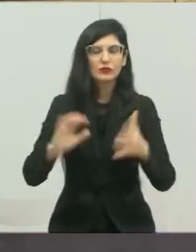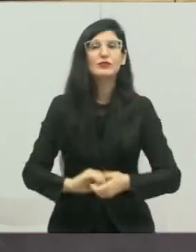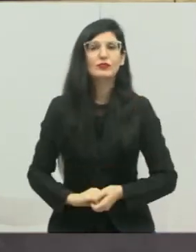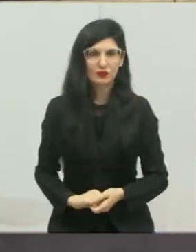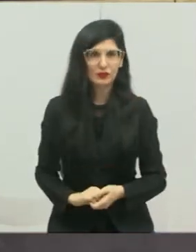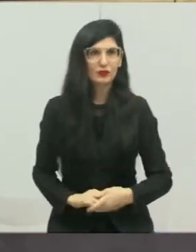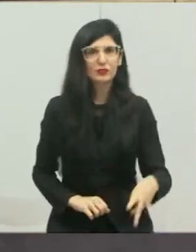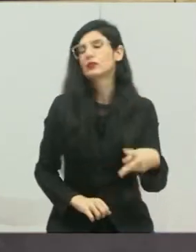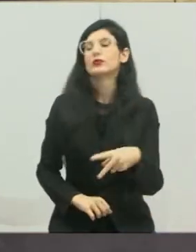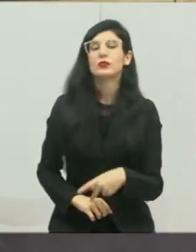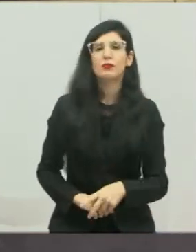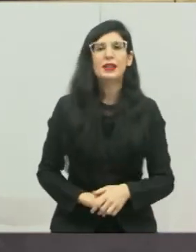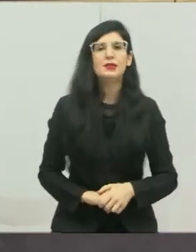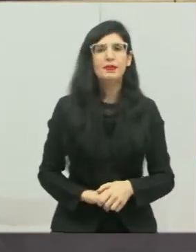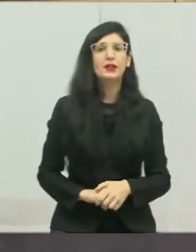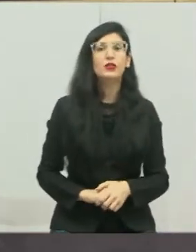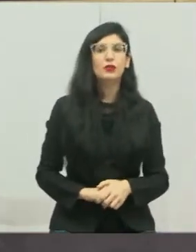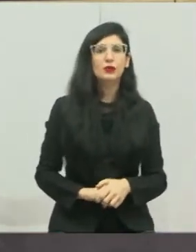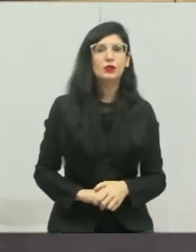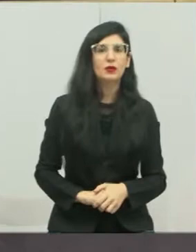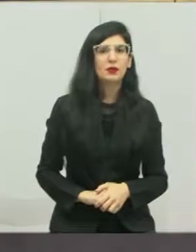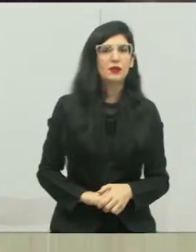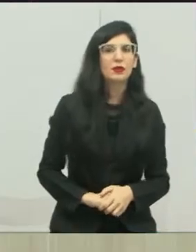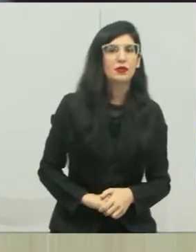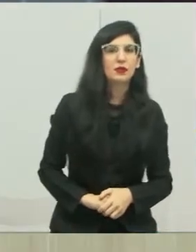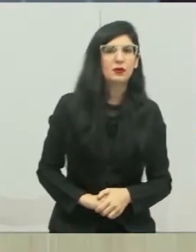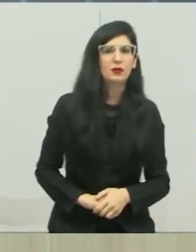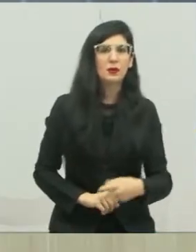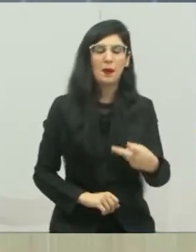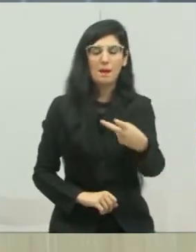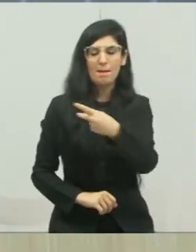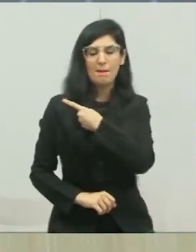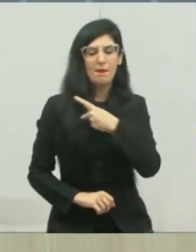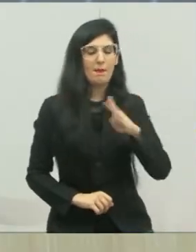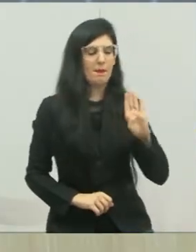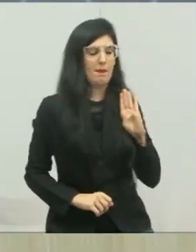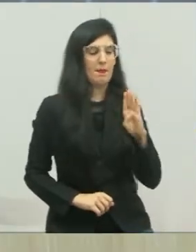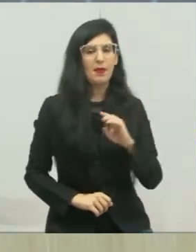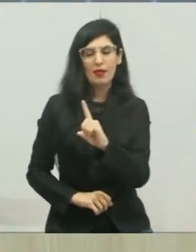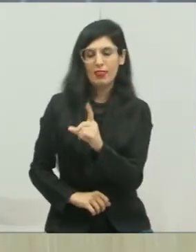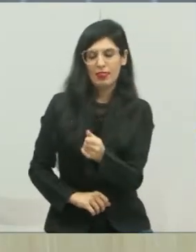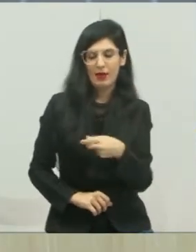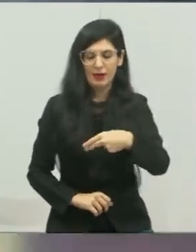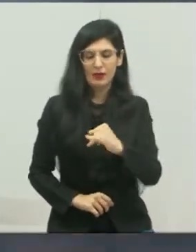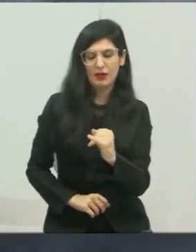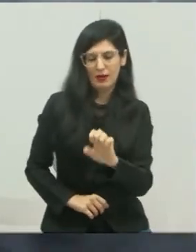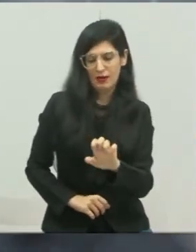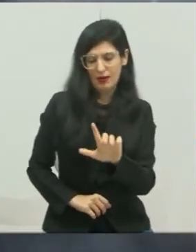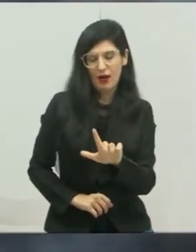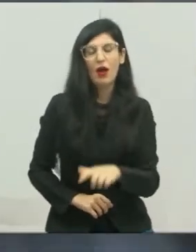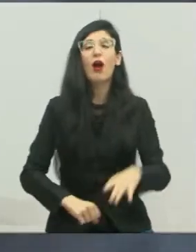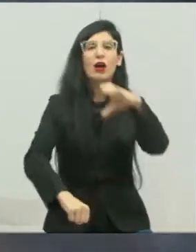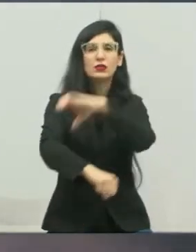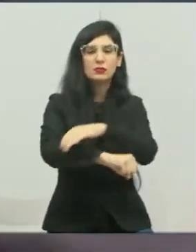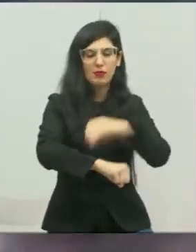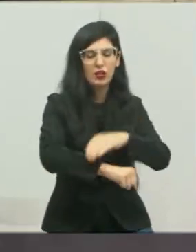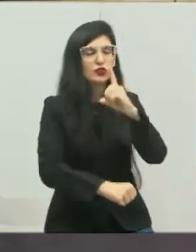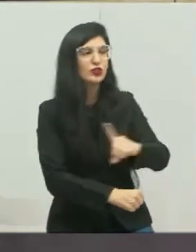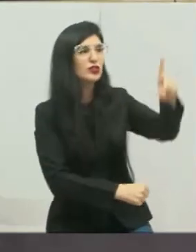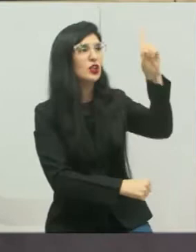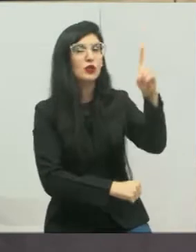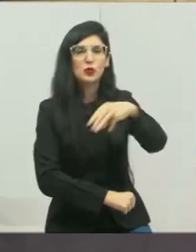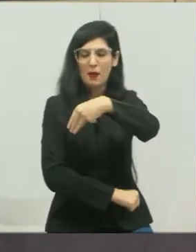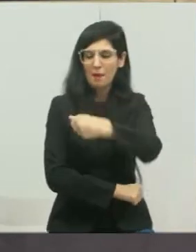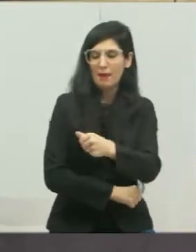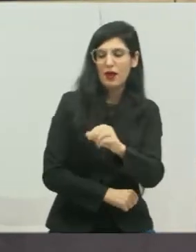ao presbítero Daniel Nascimento Lima, dirigente da Assembleia de Deus, Ministério de